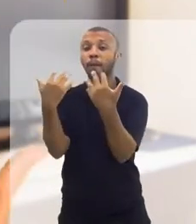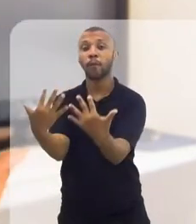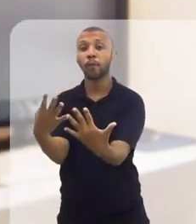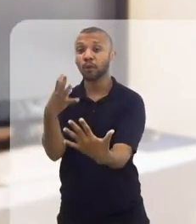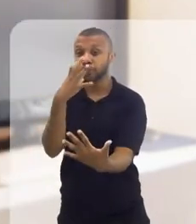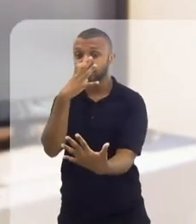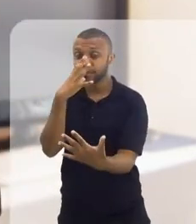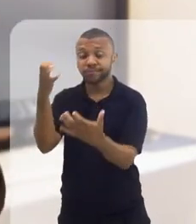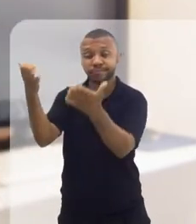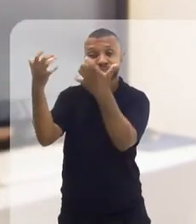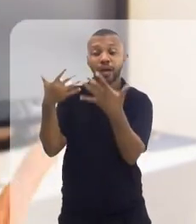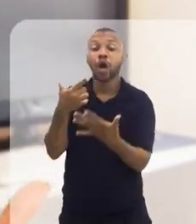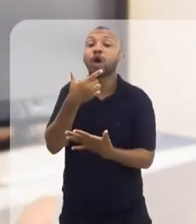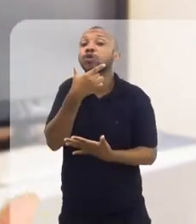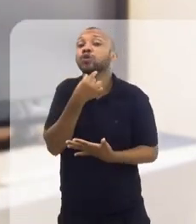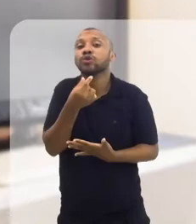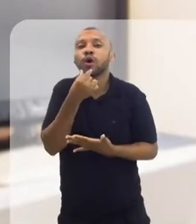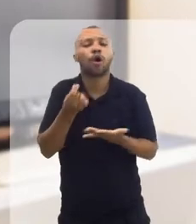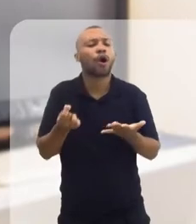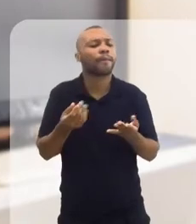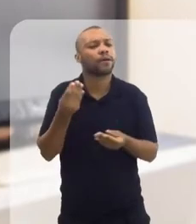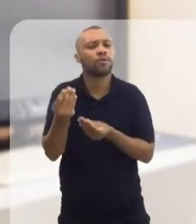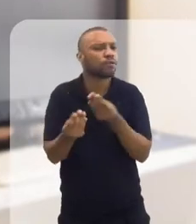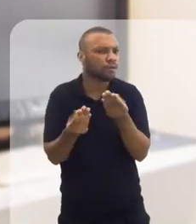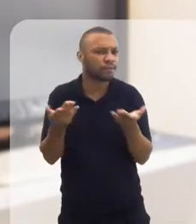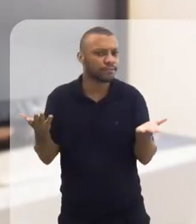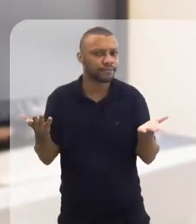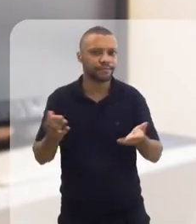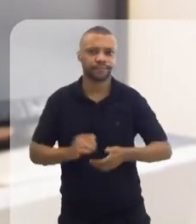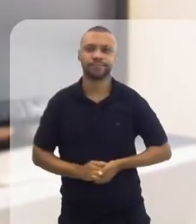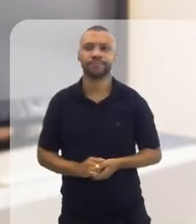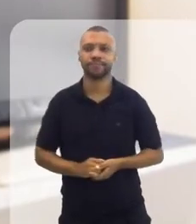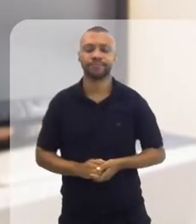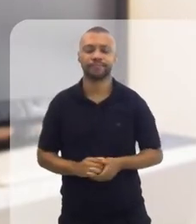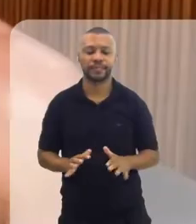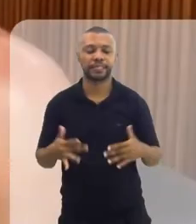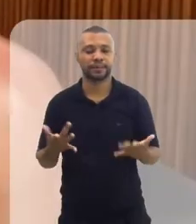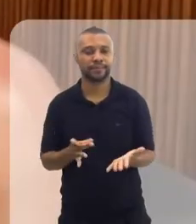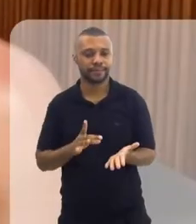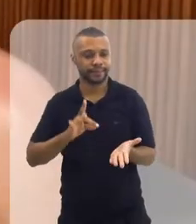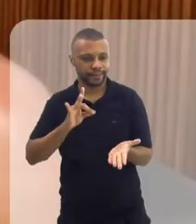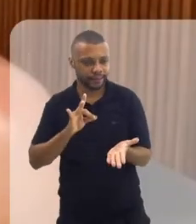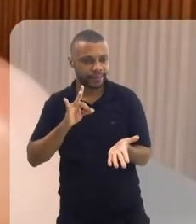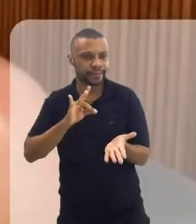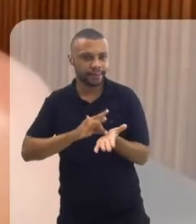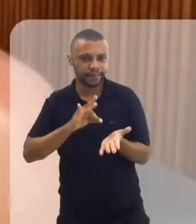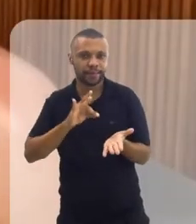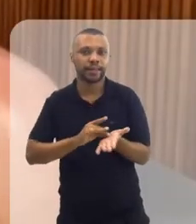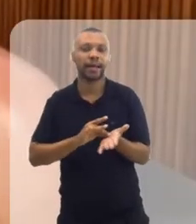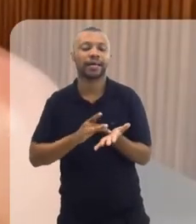do público, ouvir isso dos homens, enfim, É, no eu, geral? na verdade,